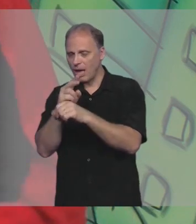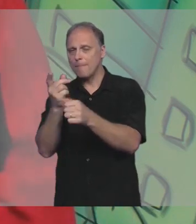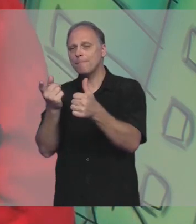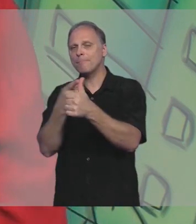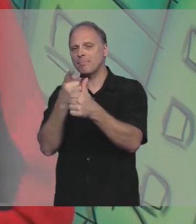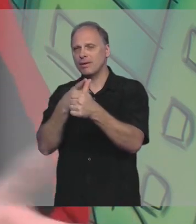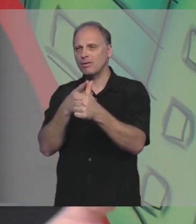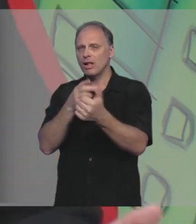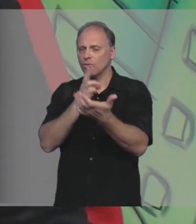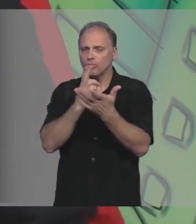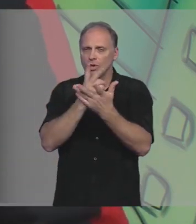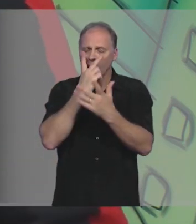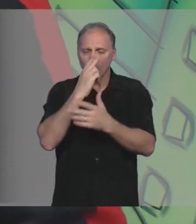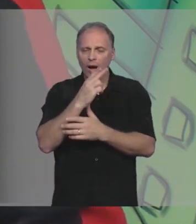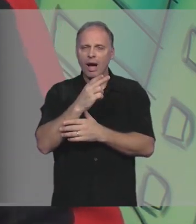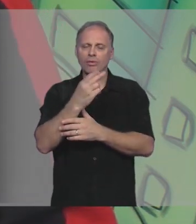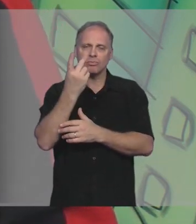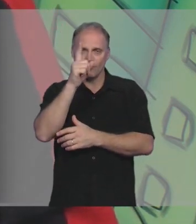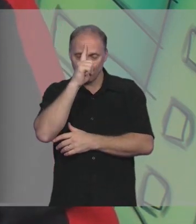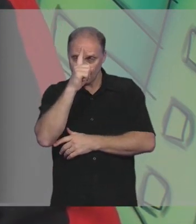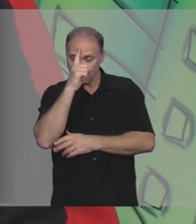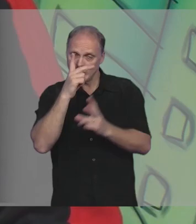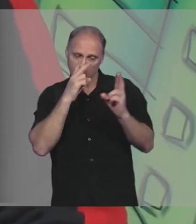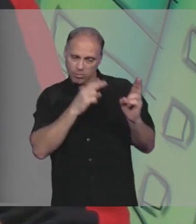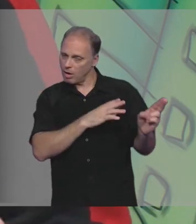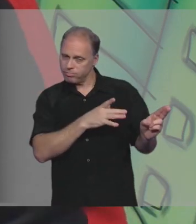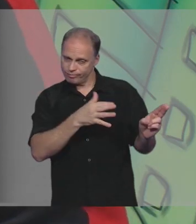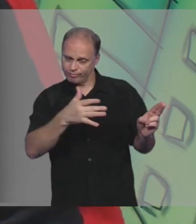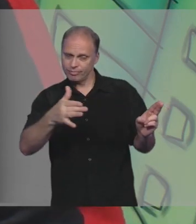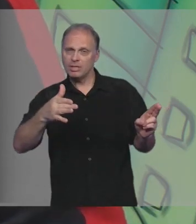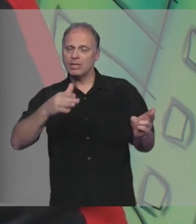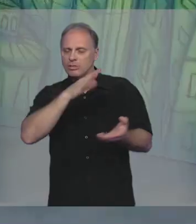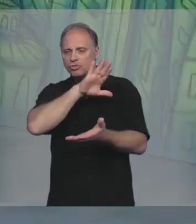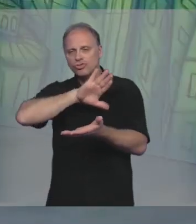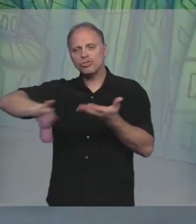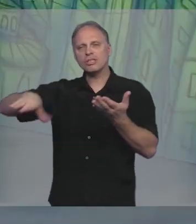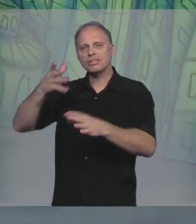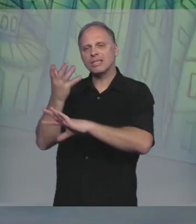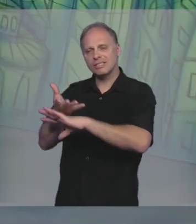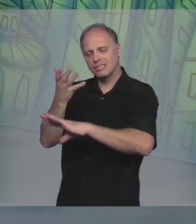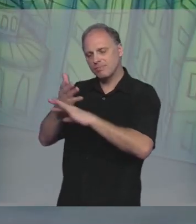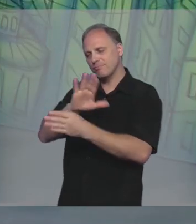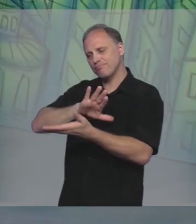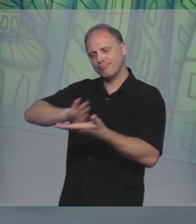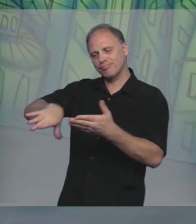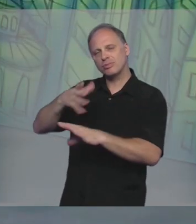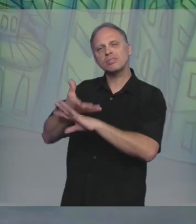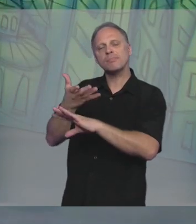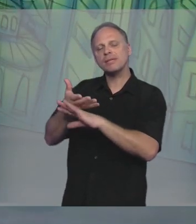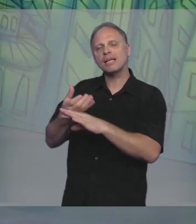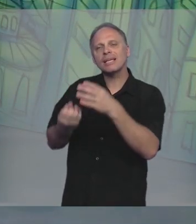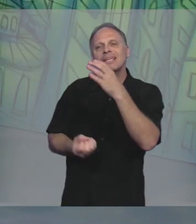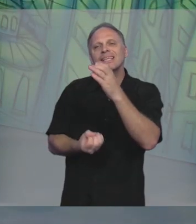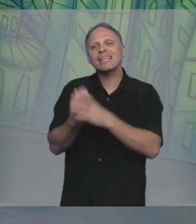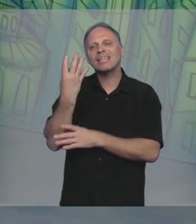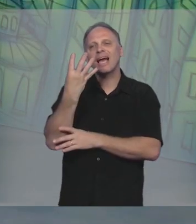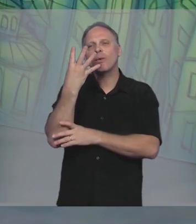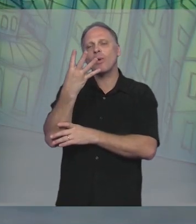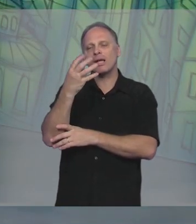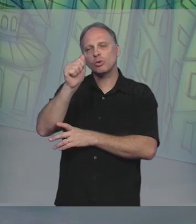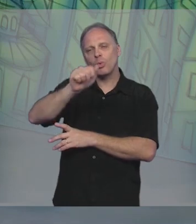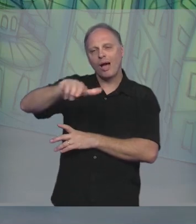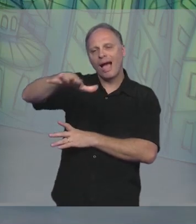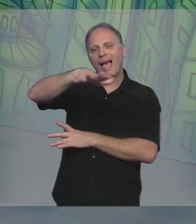ela segue a lógica da BNCC do Fundamental, ou seja, extingue as disciplinas, cria as 4 áreas